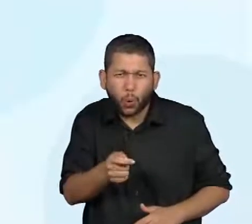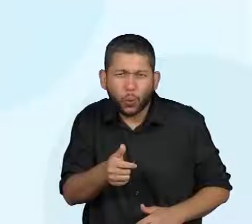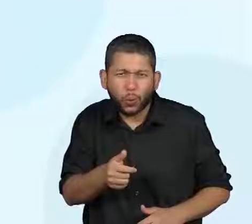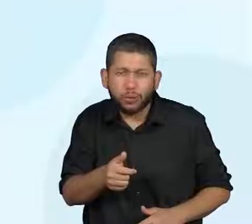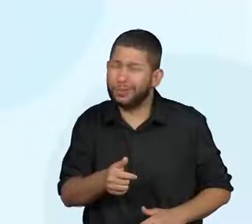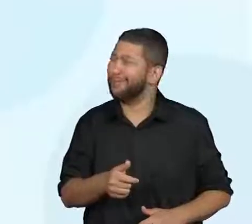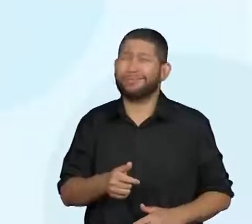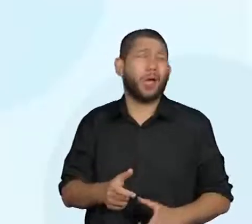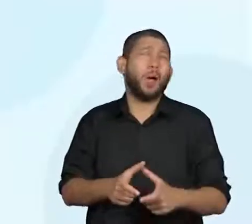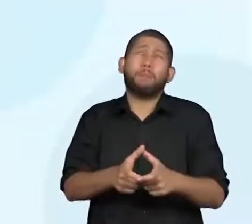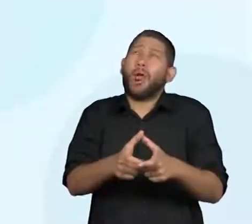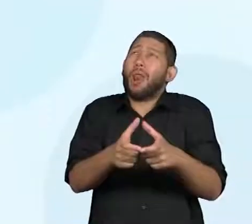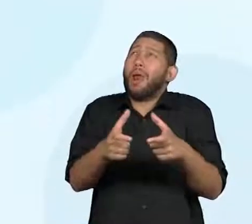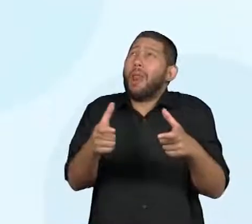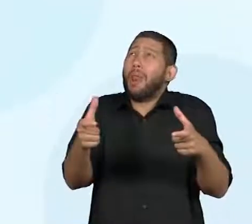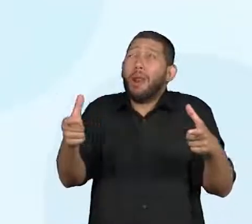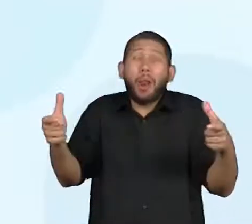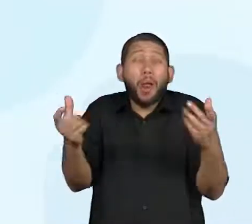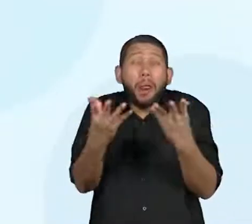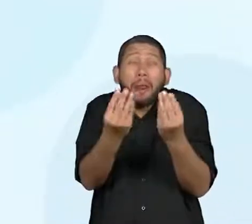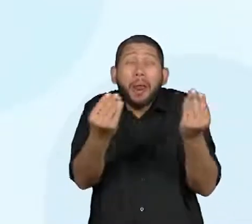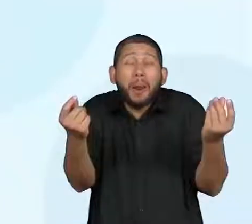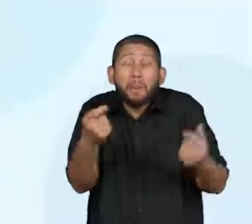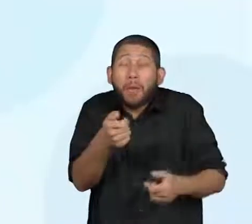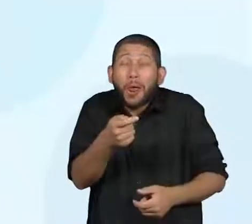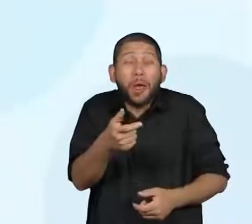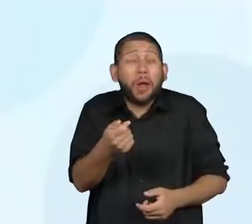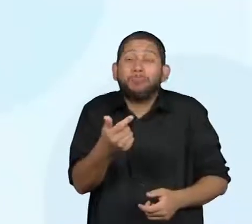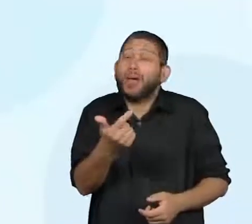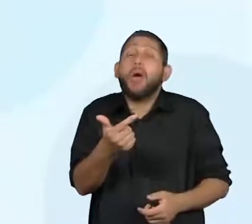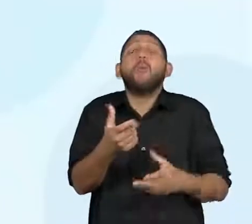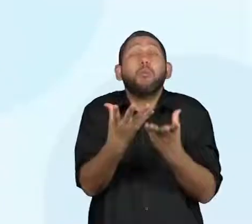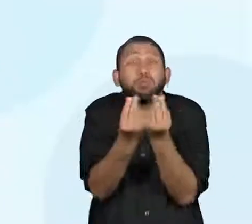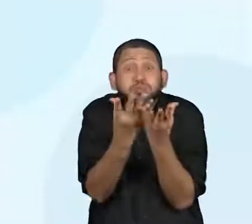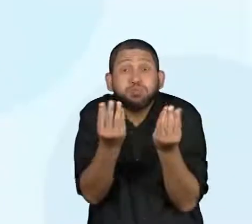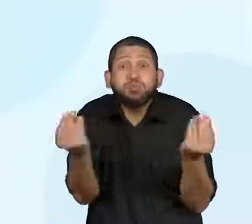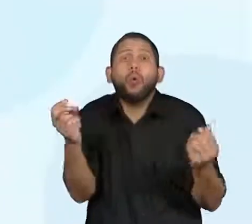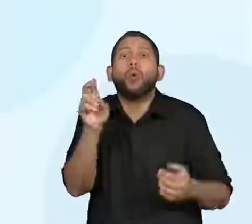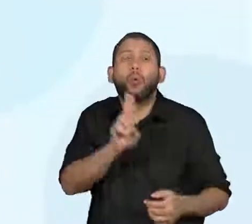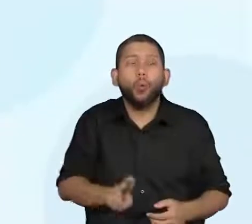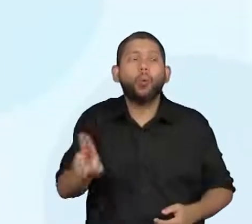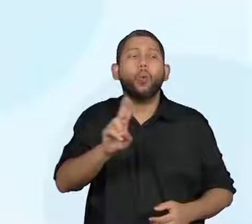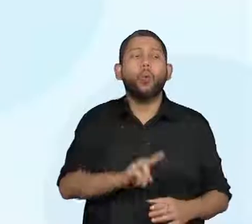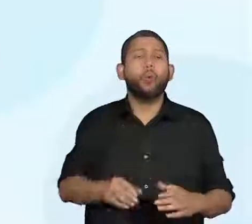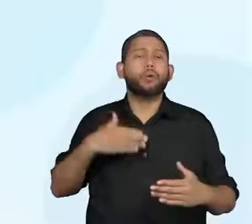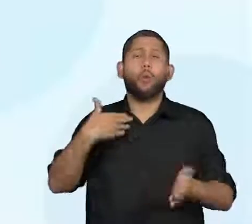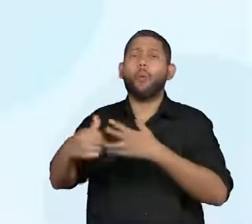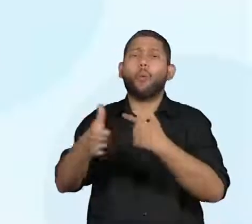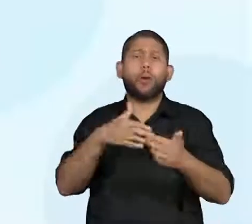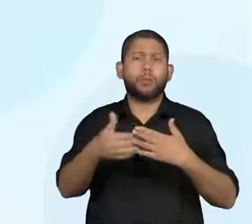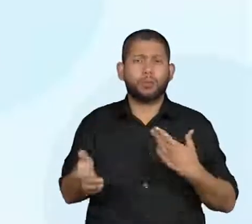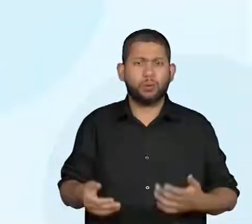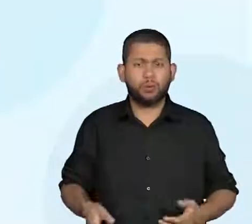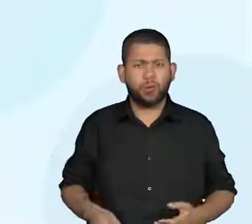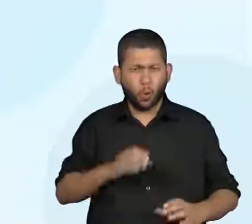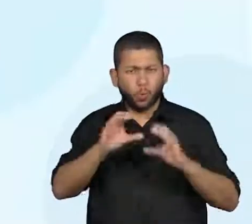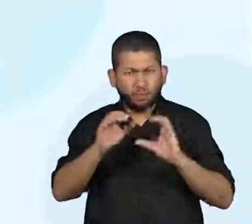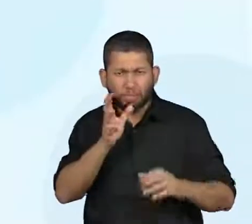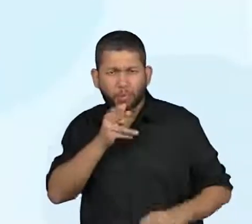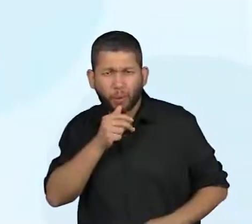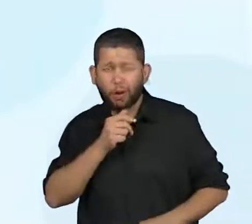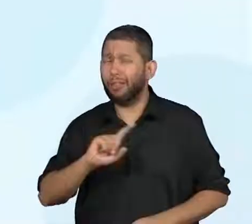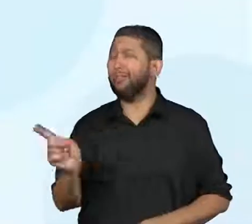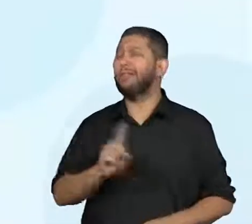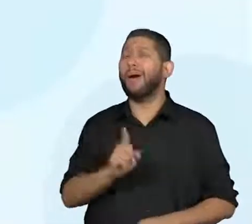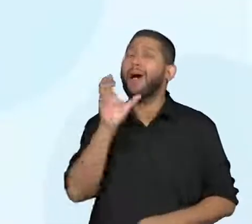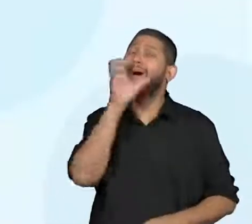Pelo contrário, eles são muito populares. Porque é uma forma de comunicação demorada?